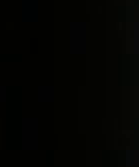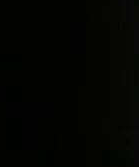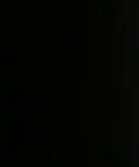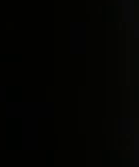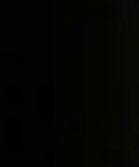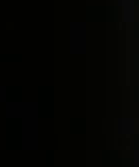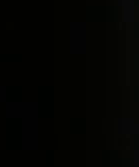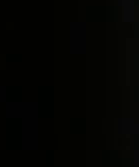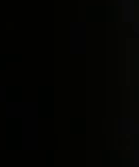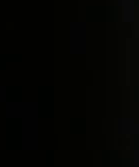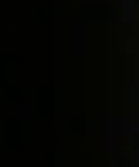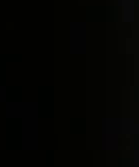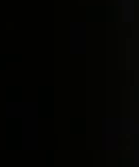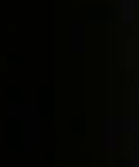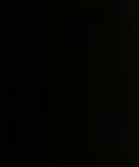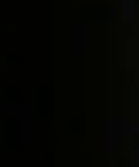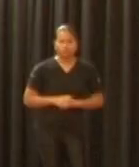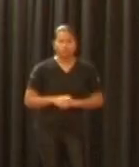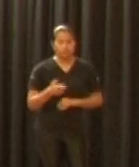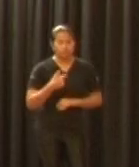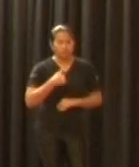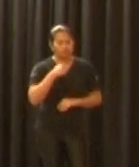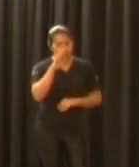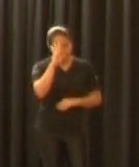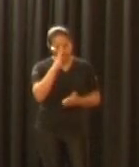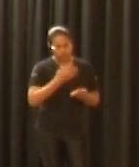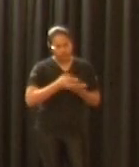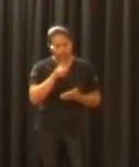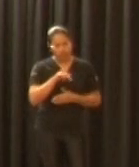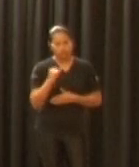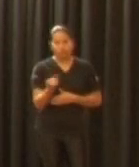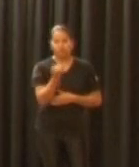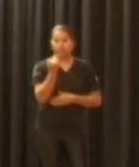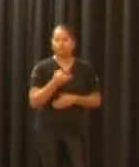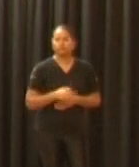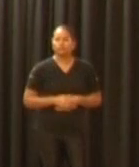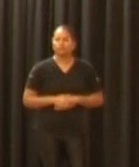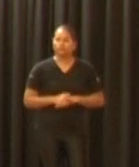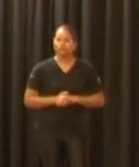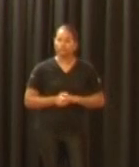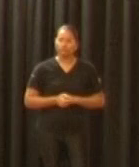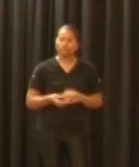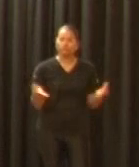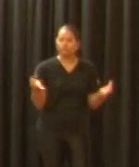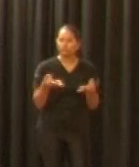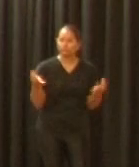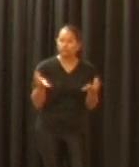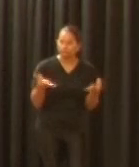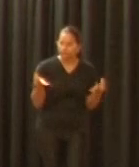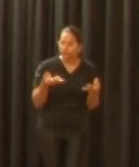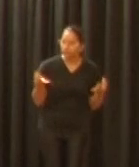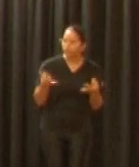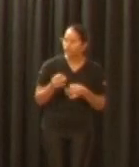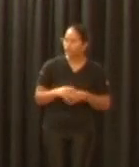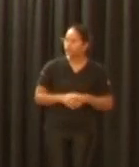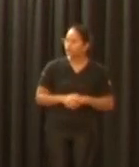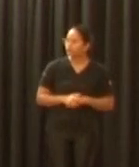normativo mesmo, né? Então, acho que esse elemento também é importante. Sim, perfeito. Inclusive,